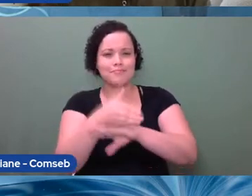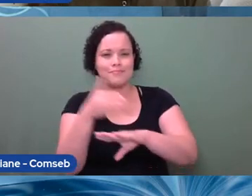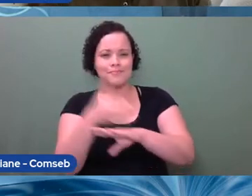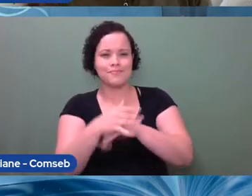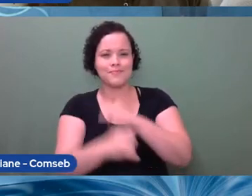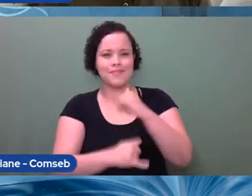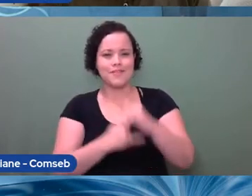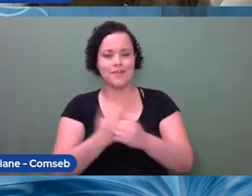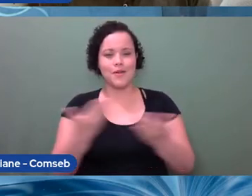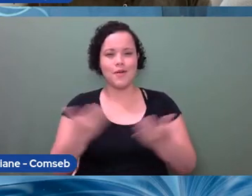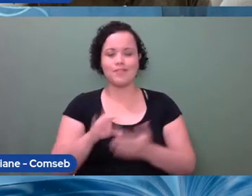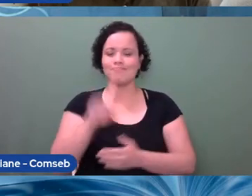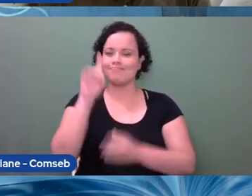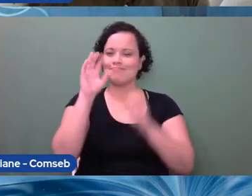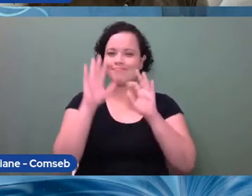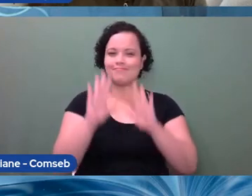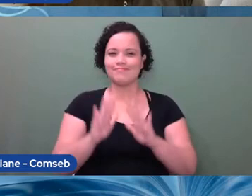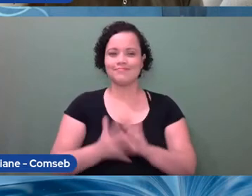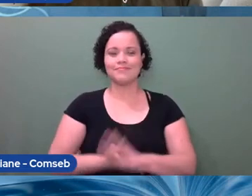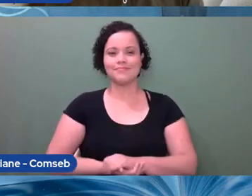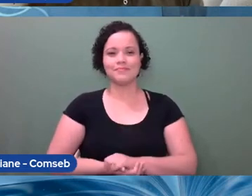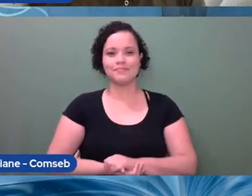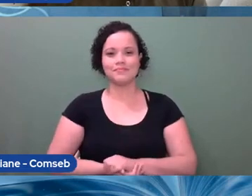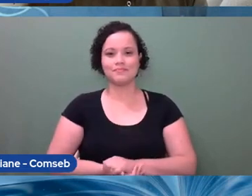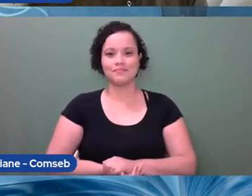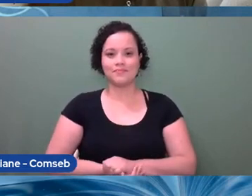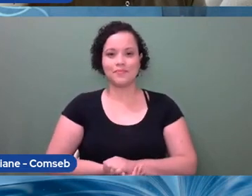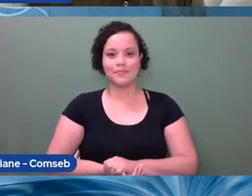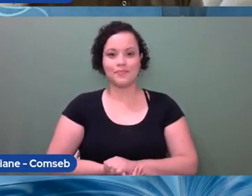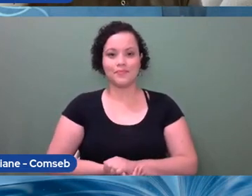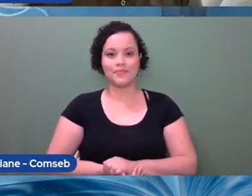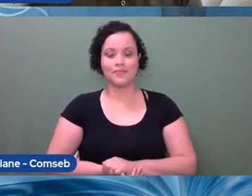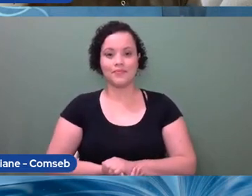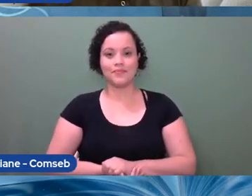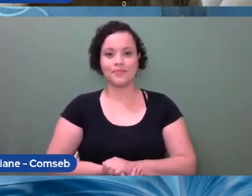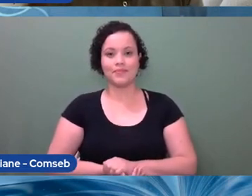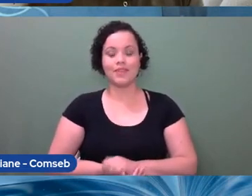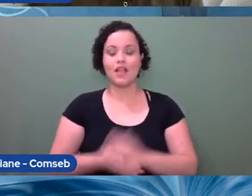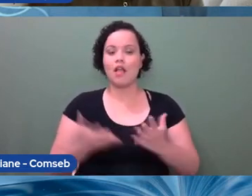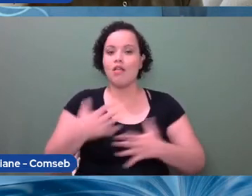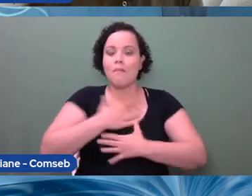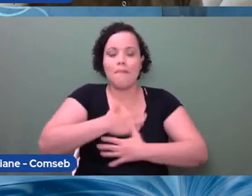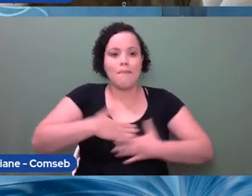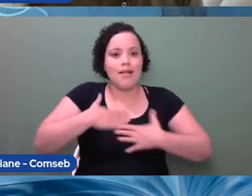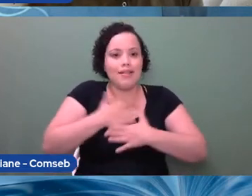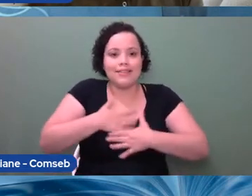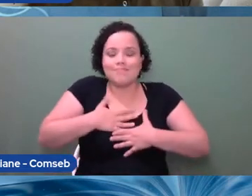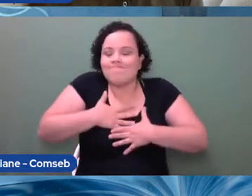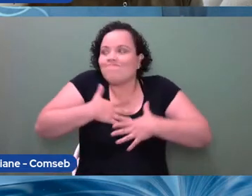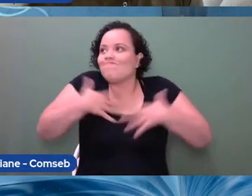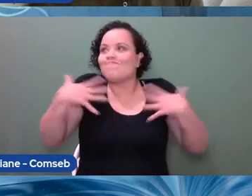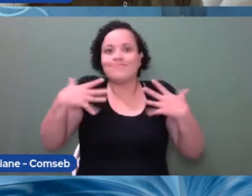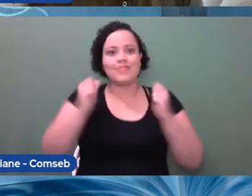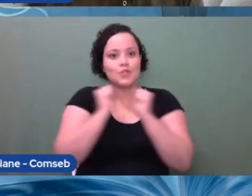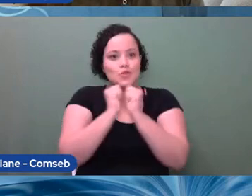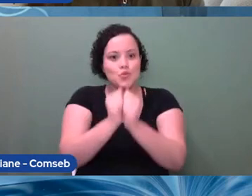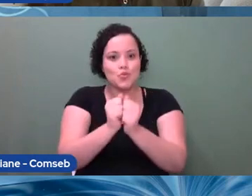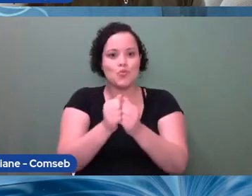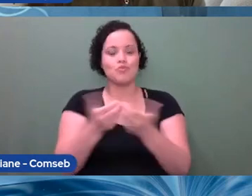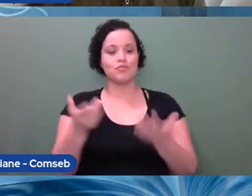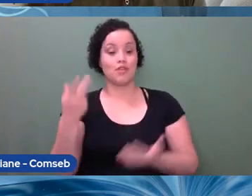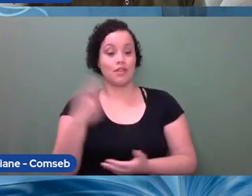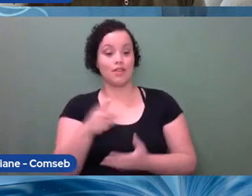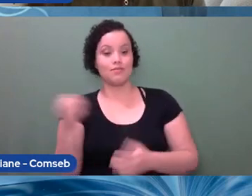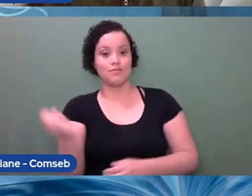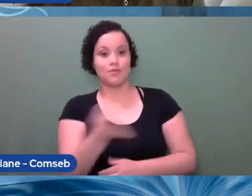Que Deus nossa satisfação fraterna a todos. Cris, uma satisfação imensa estarmos juntos para esse novo estudo.